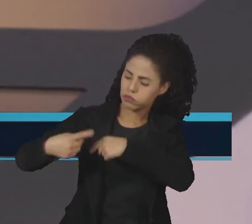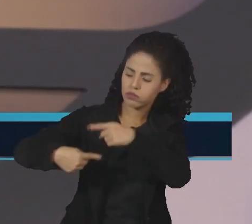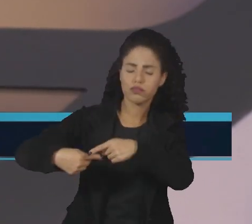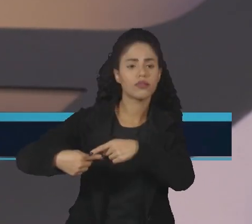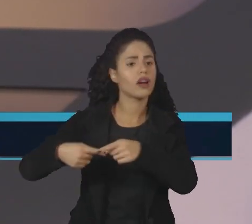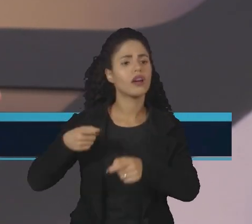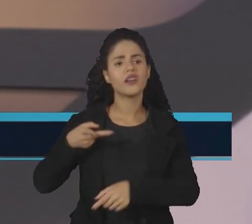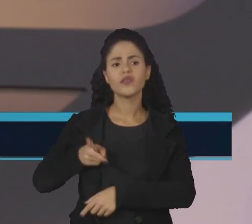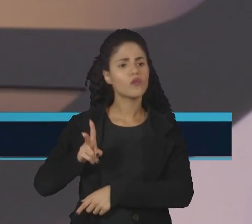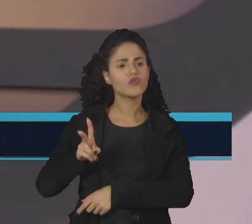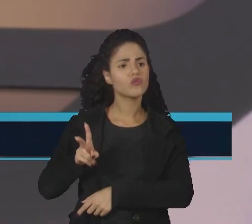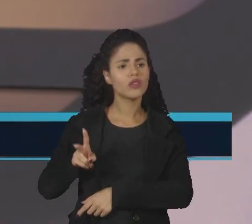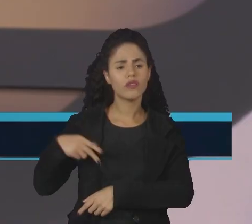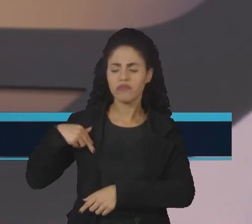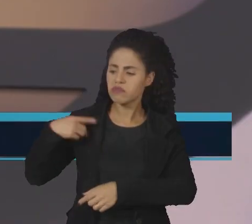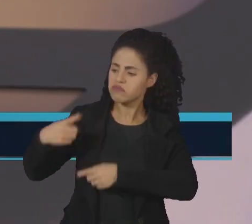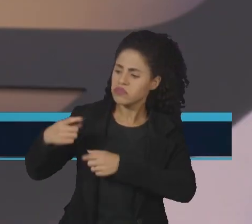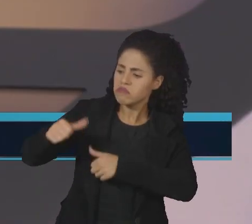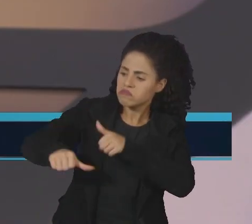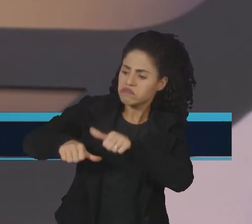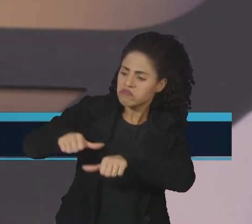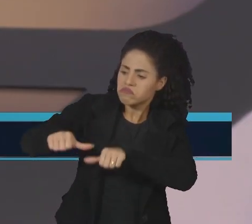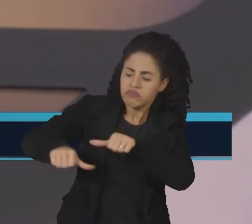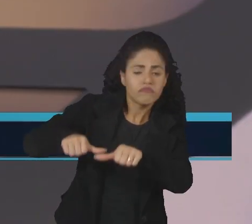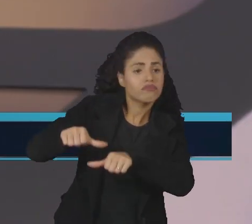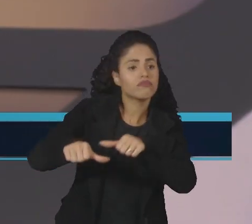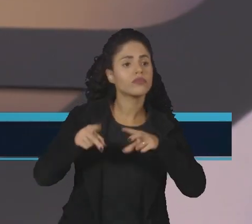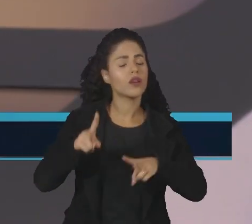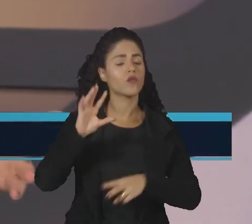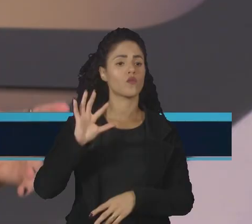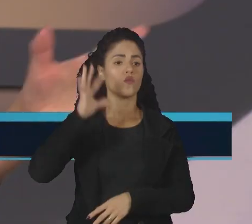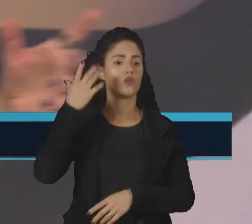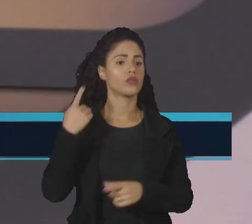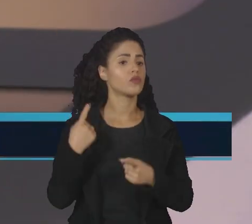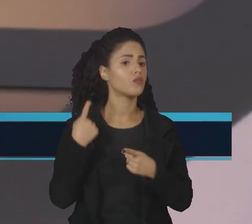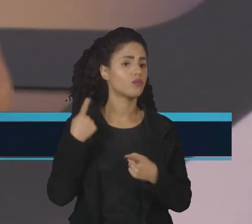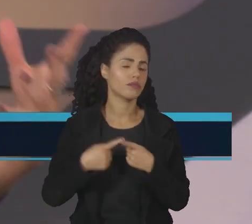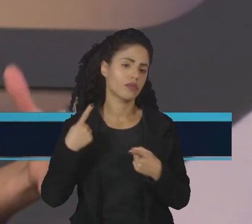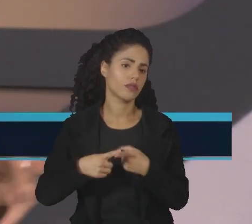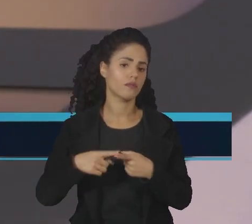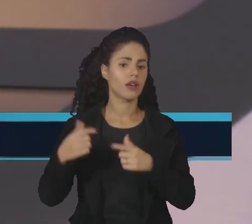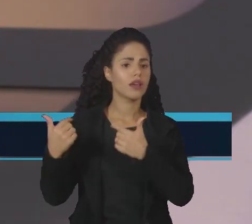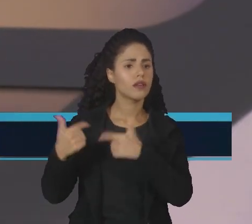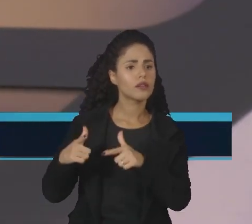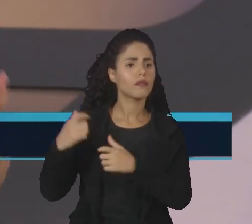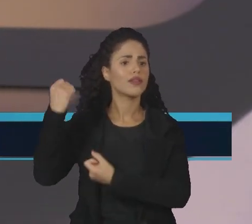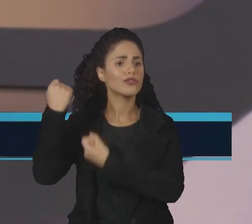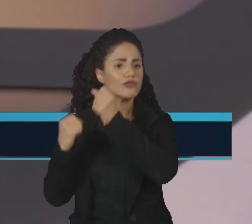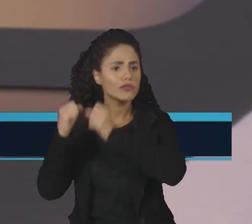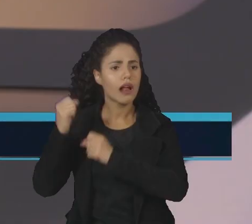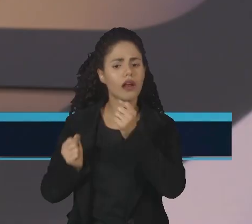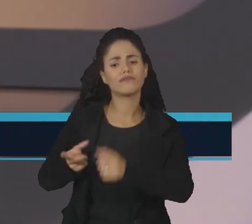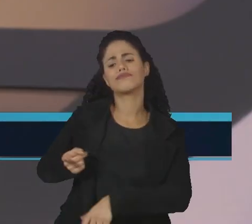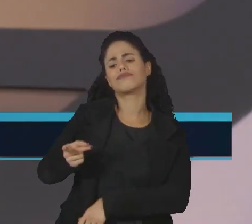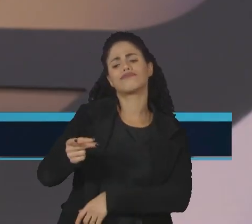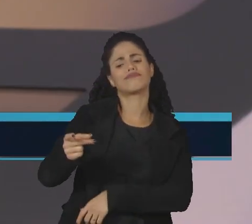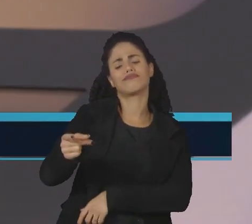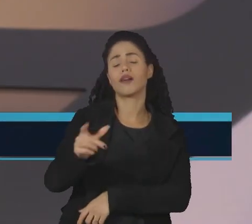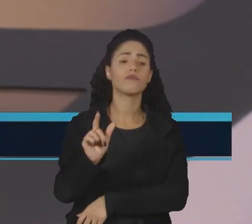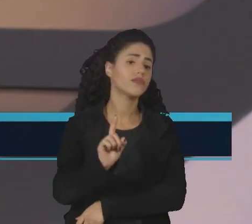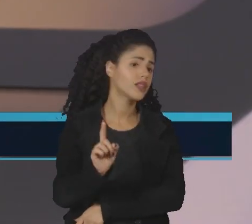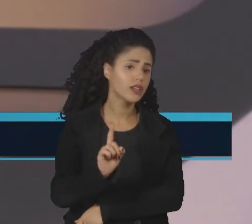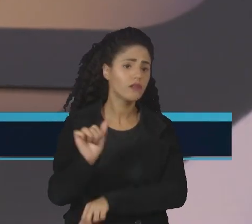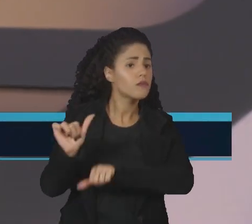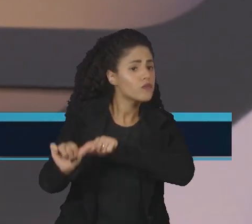permanecer tanto tempo, seja porque as oportunidades não são colocadas, seja porque o mercado, aquele emprego industrial de longo prazo, ele já não existe mais, ele não